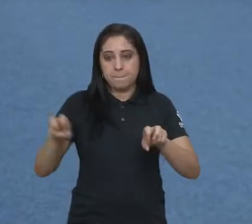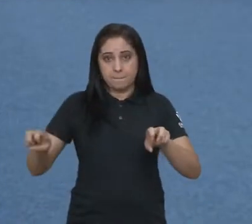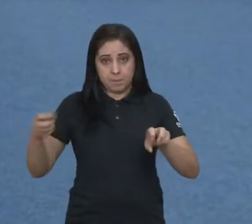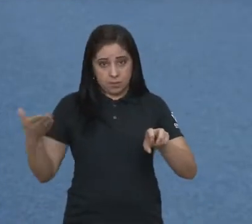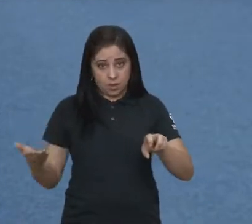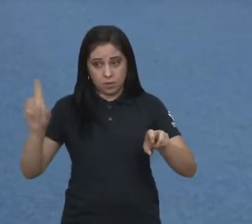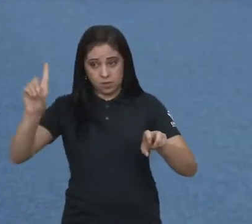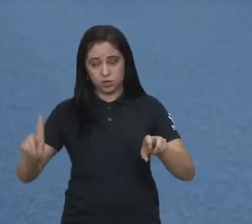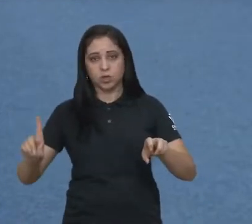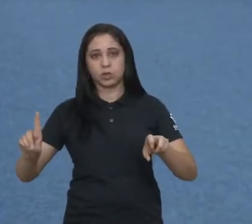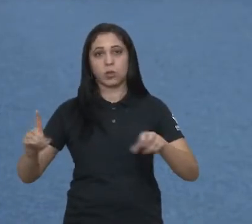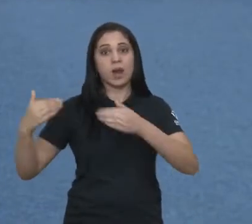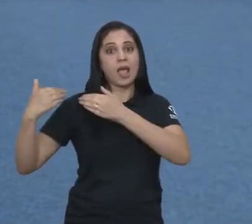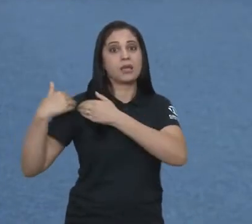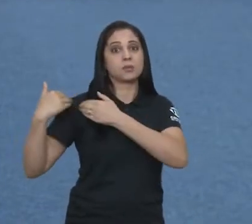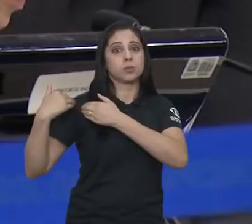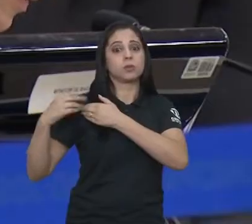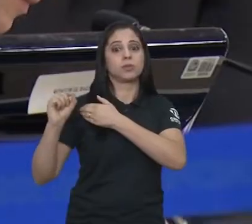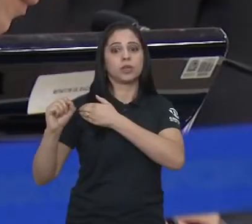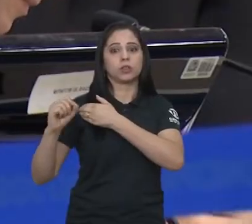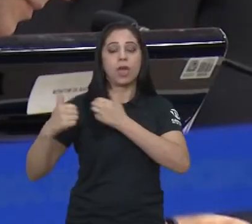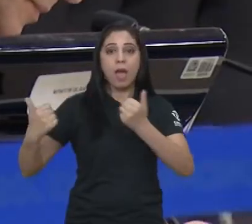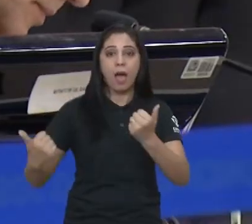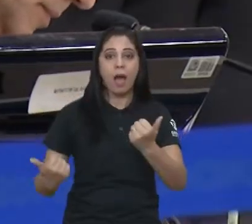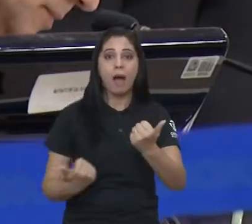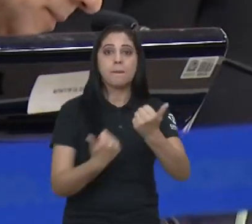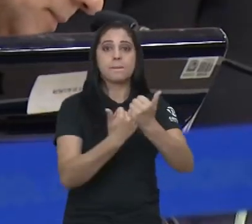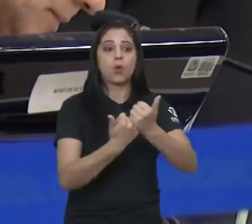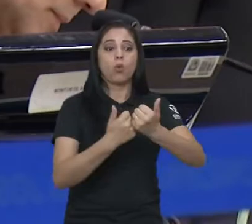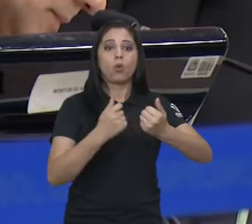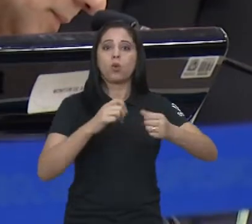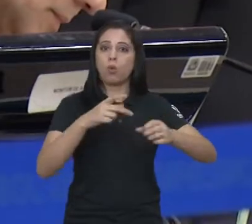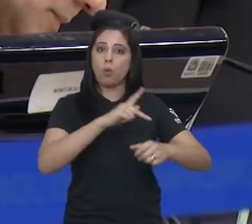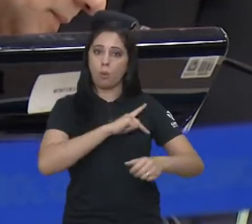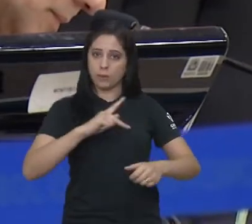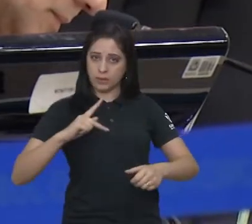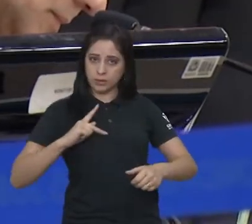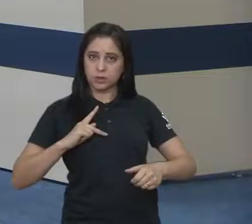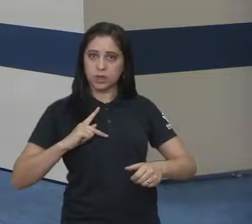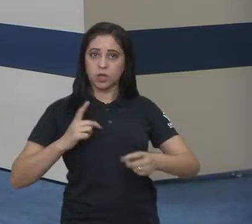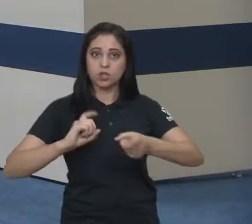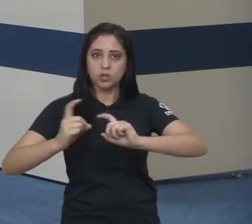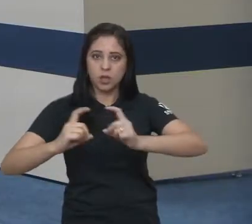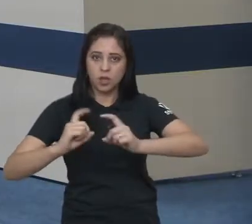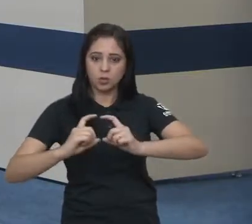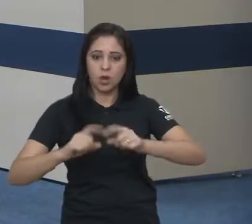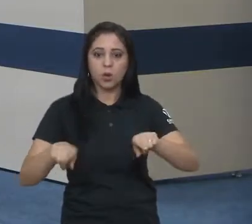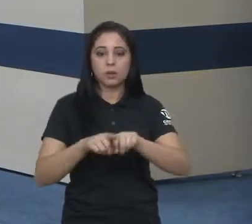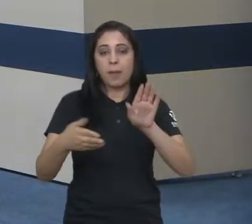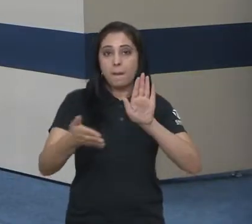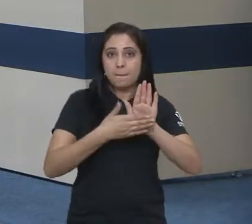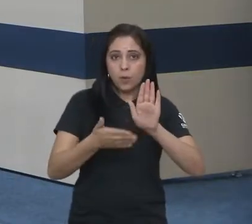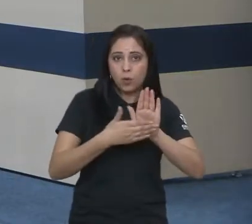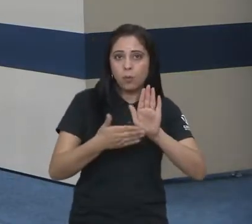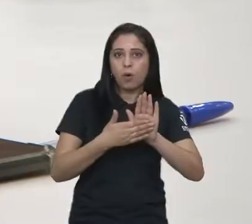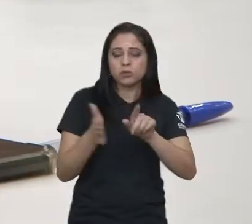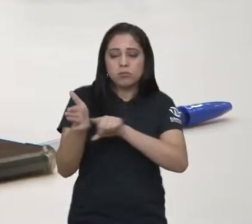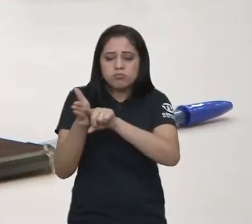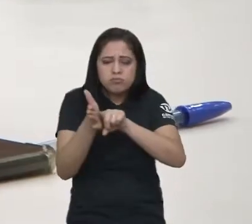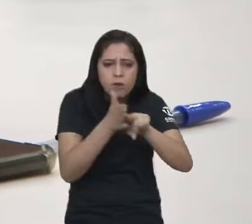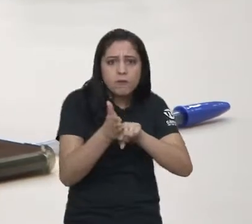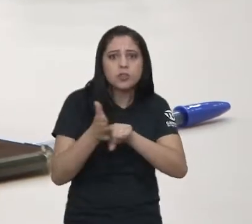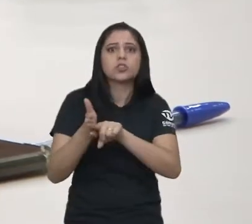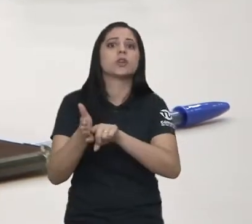diretora tem como atribuições auxiliar o presidente na condução dos trabalhos em plenário, propor abertura de sindicância